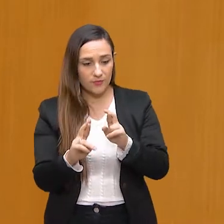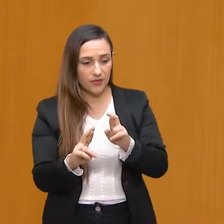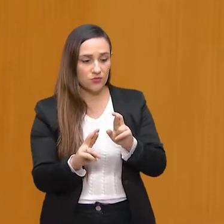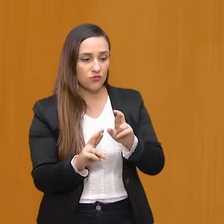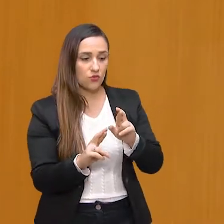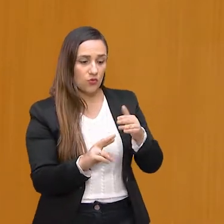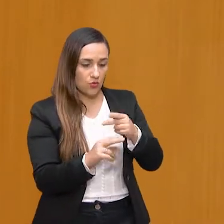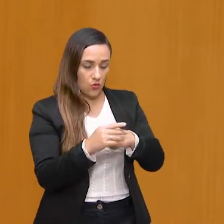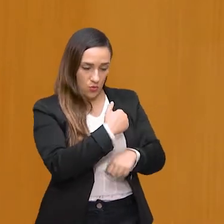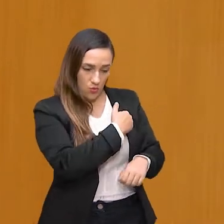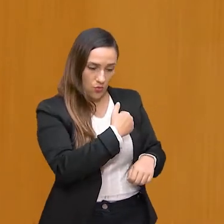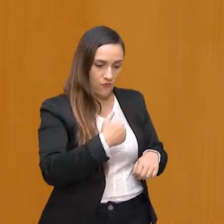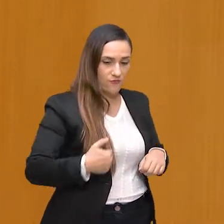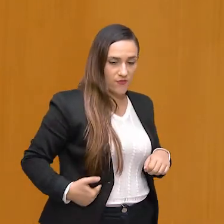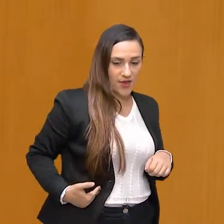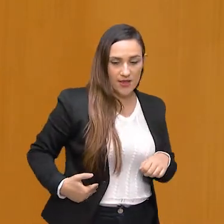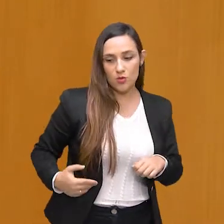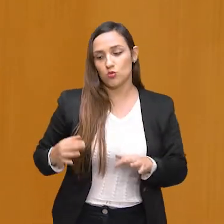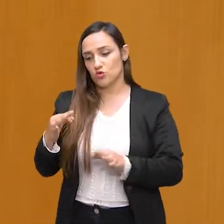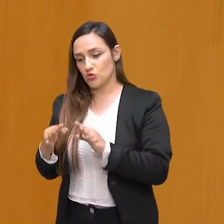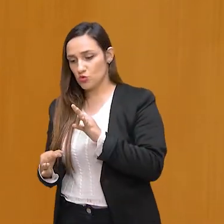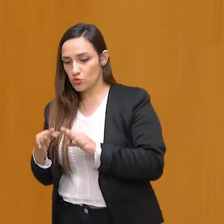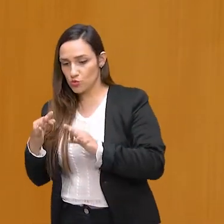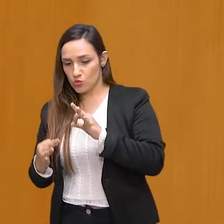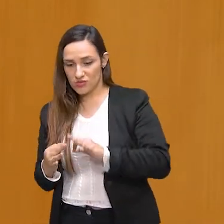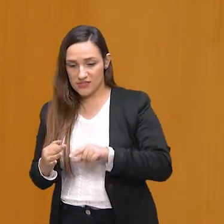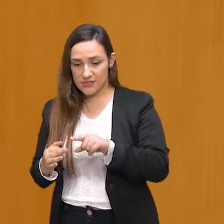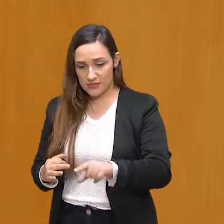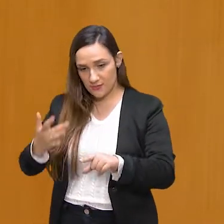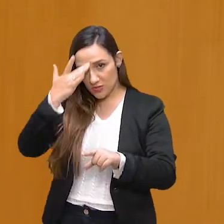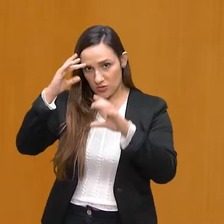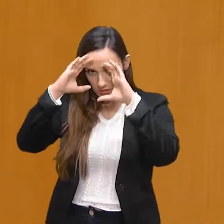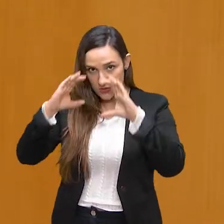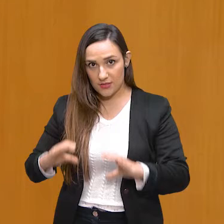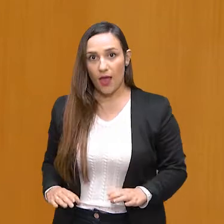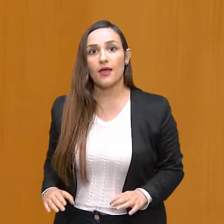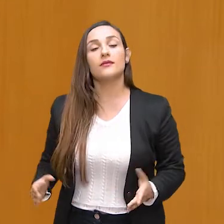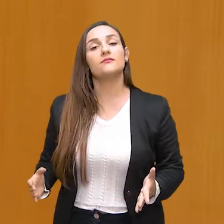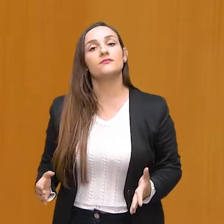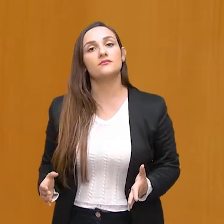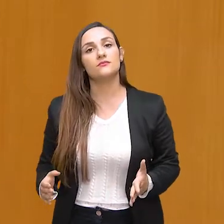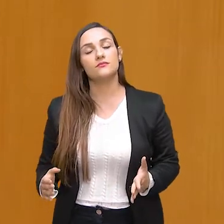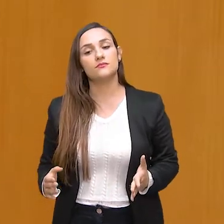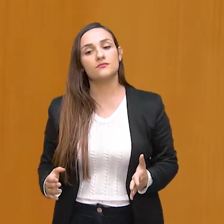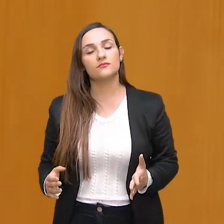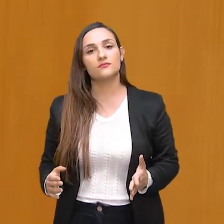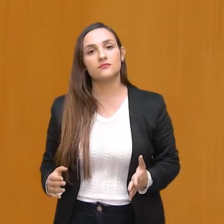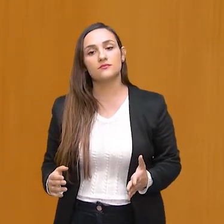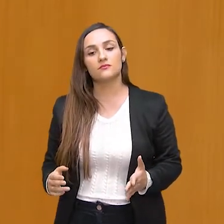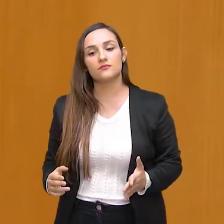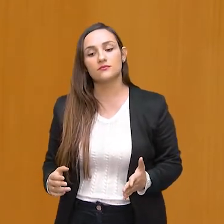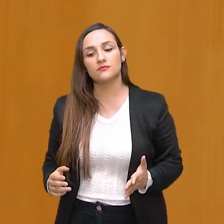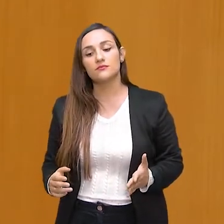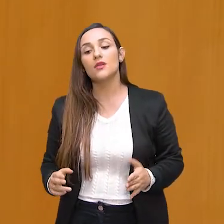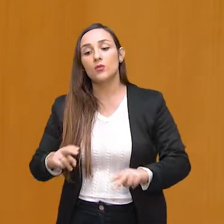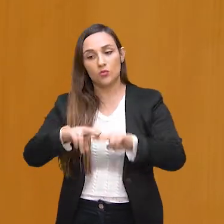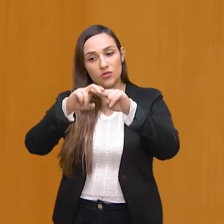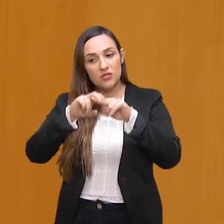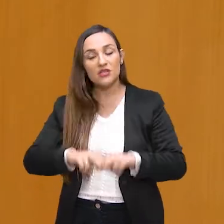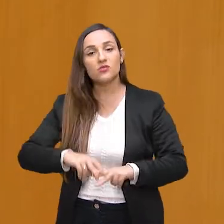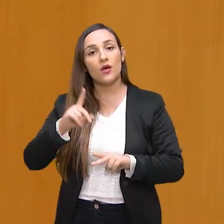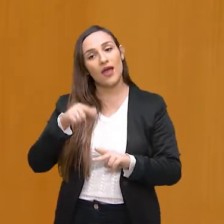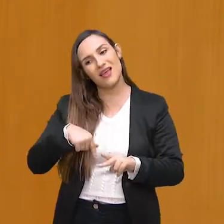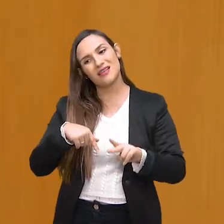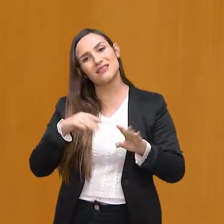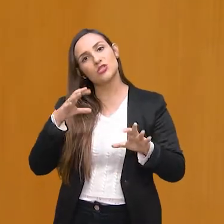cidadão. Isso é o direito processual. E o direito processual como ciência, então, o direito processual como regra,